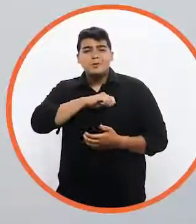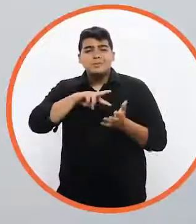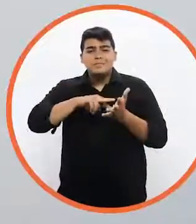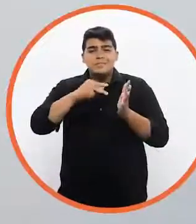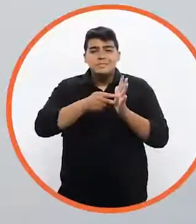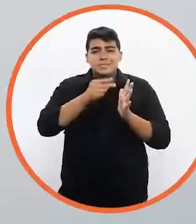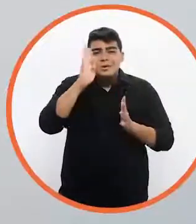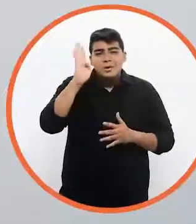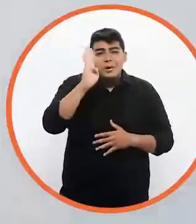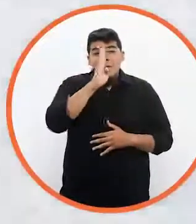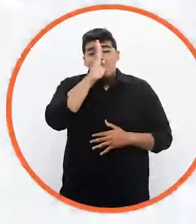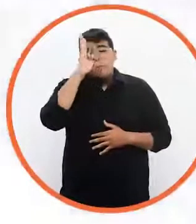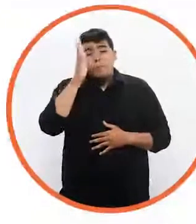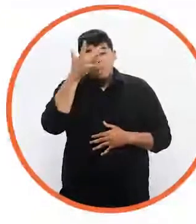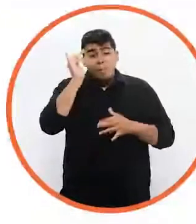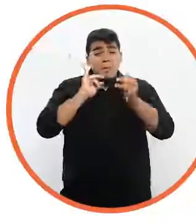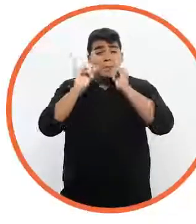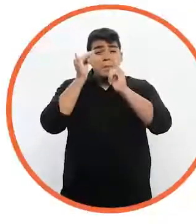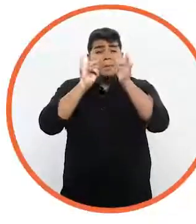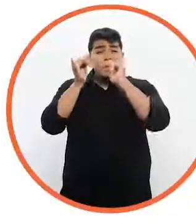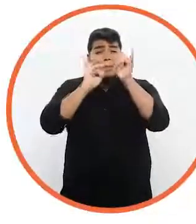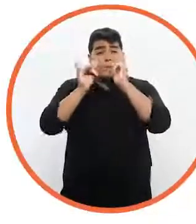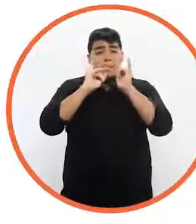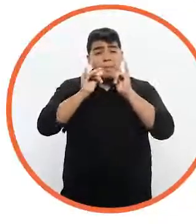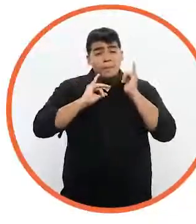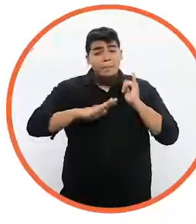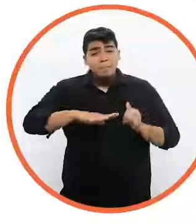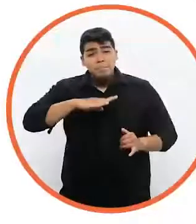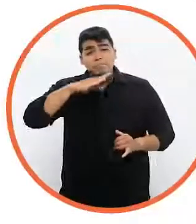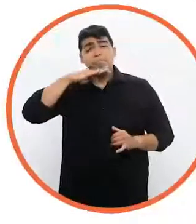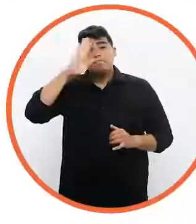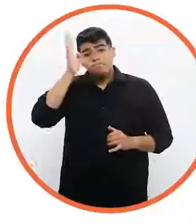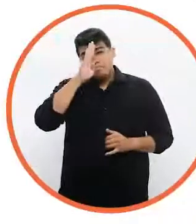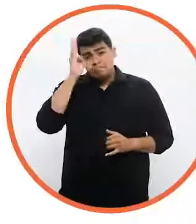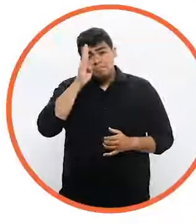uma pessoa que tomou demais da conta, né? E aí